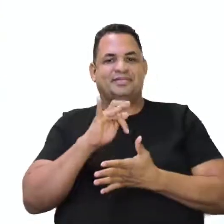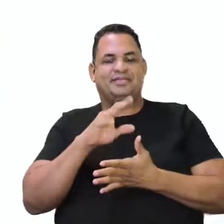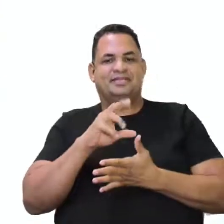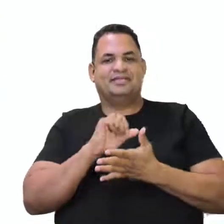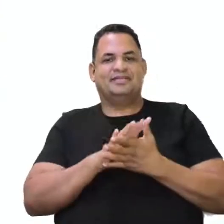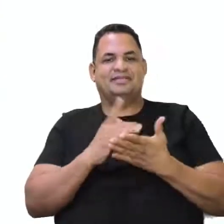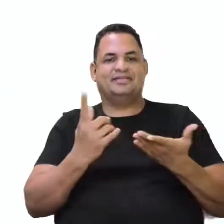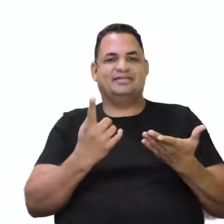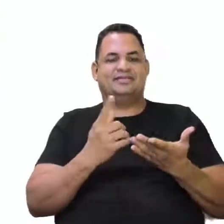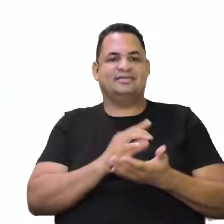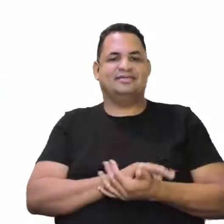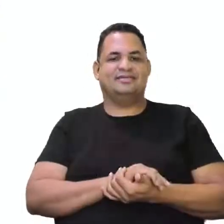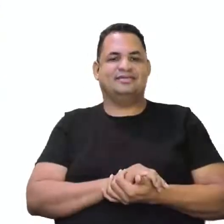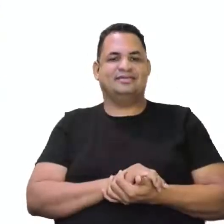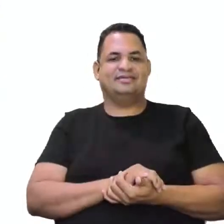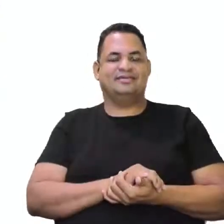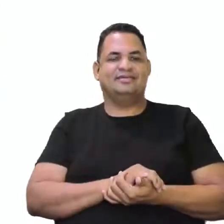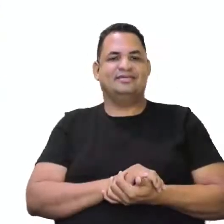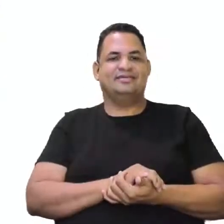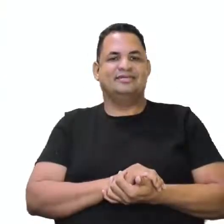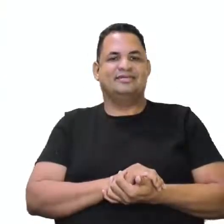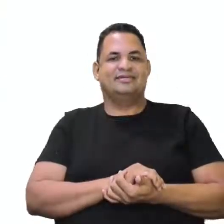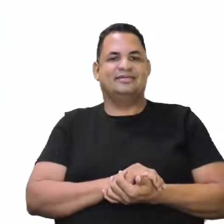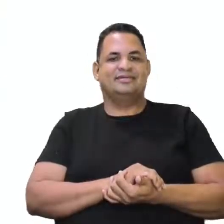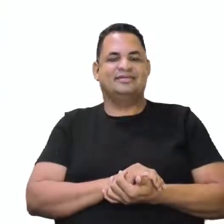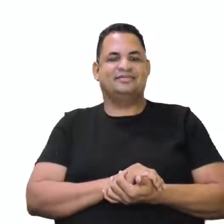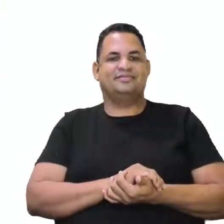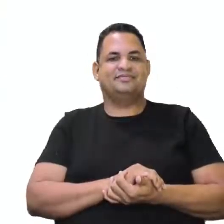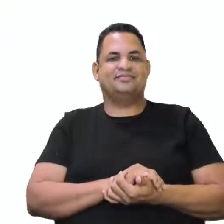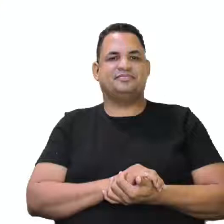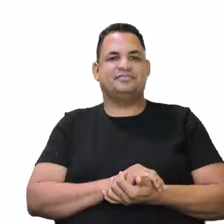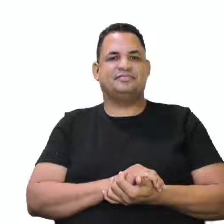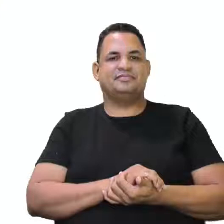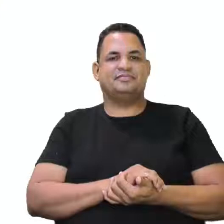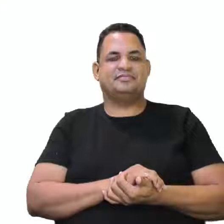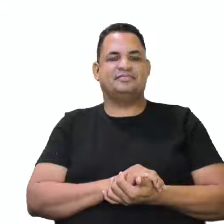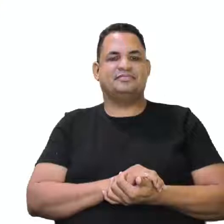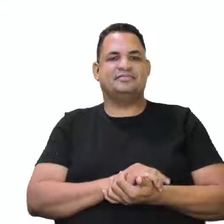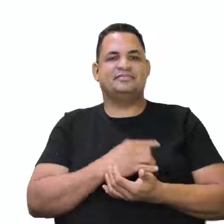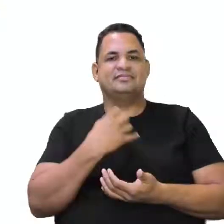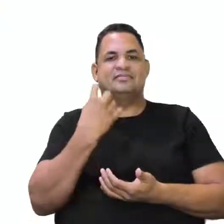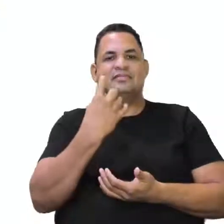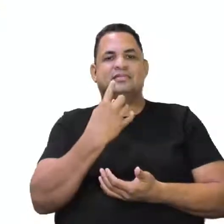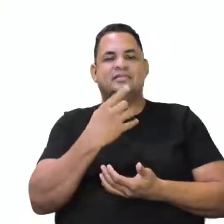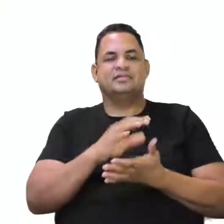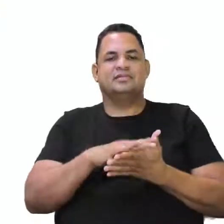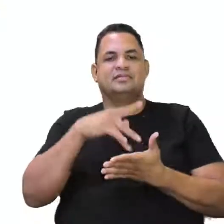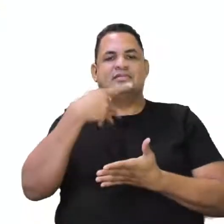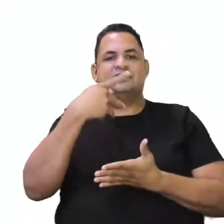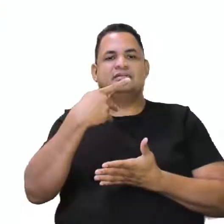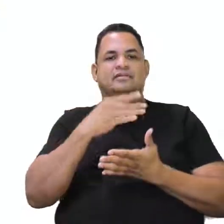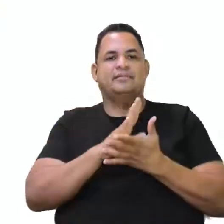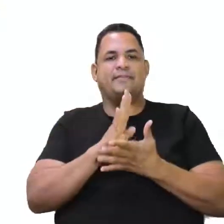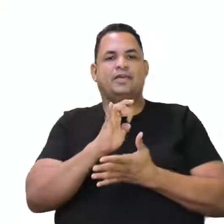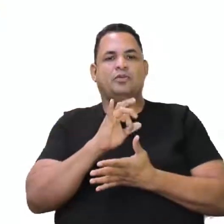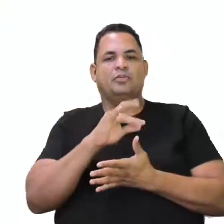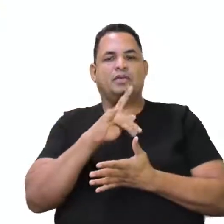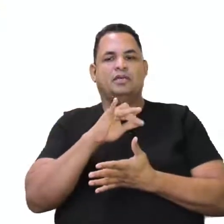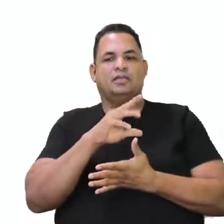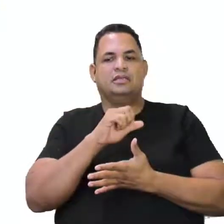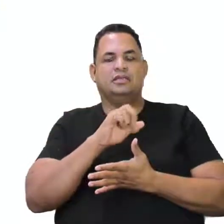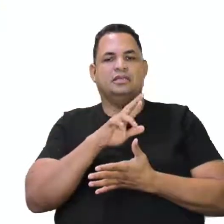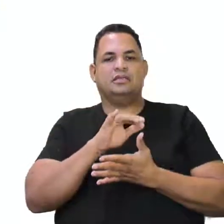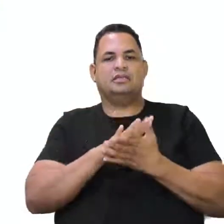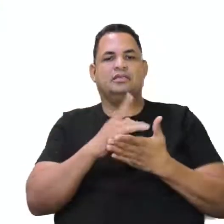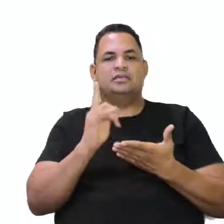Não vamos brincar de pirata, não. Tá pro teu olho, não. Pode abrir teu olho aí, rapaz. Nós vamos falar sobre